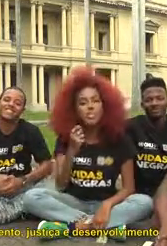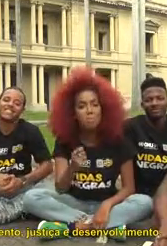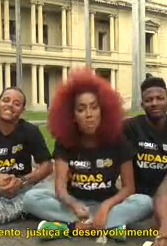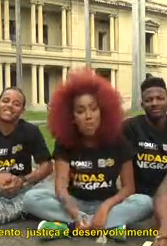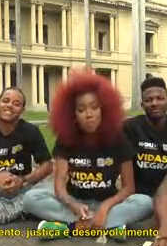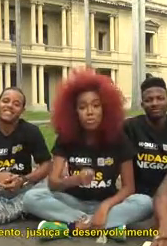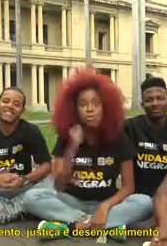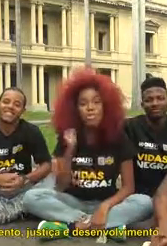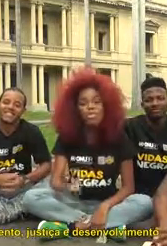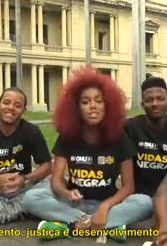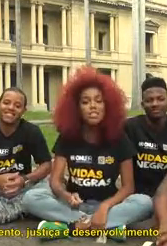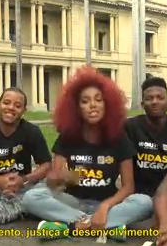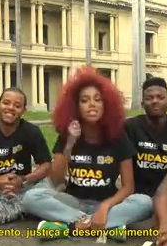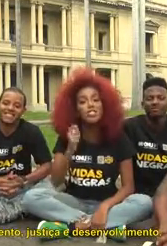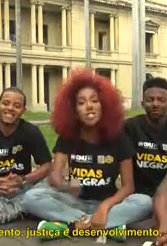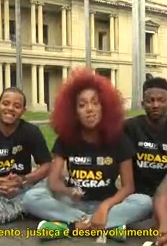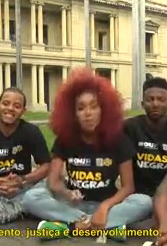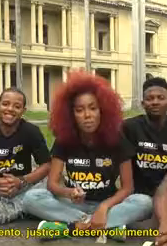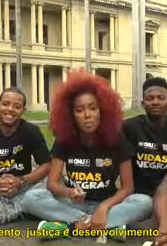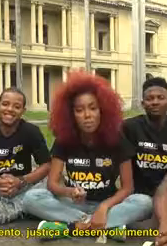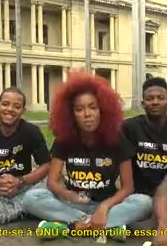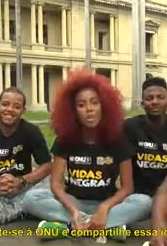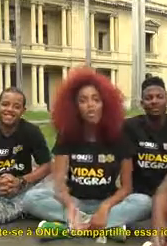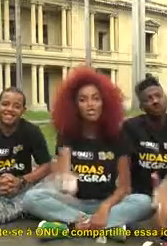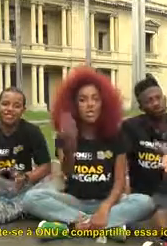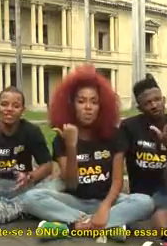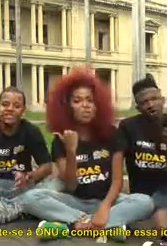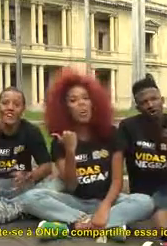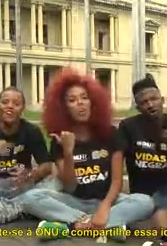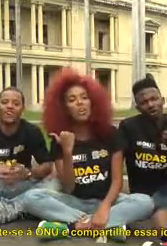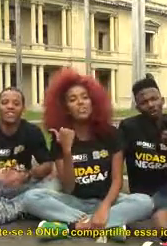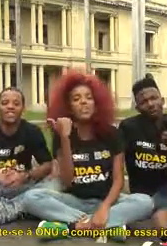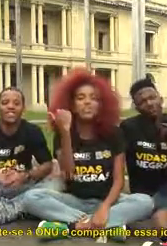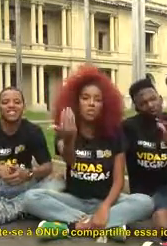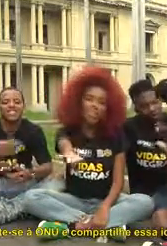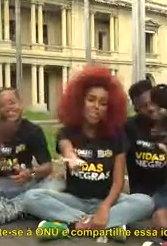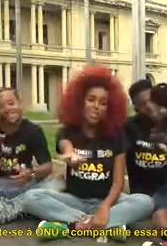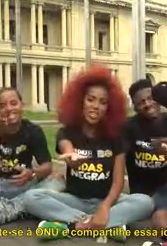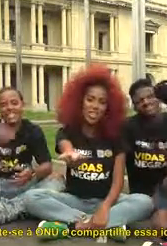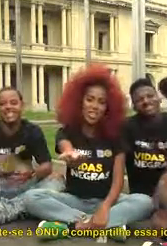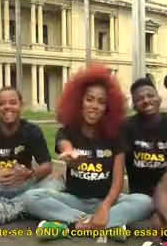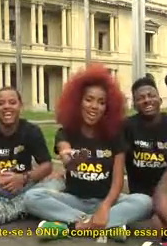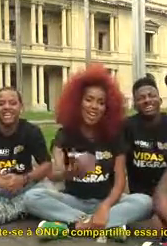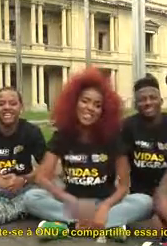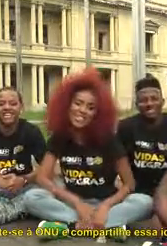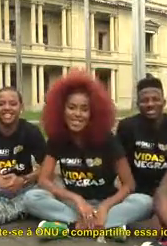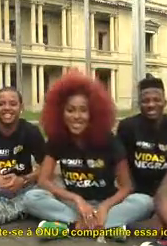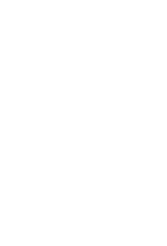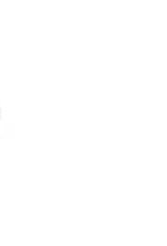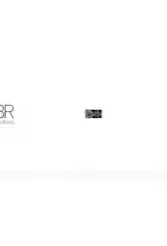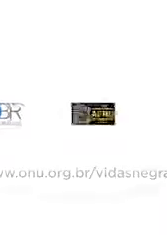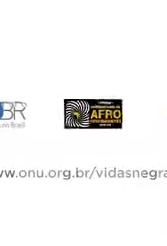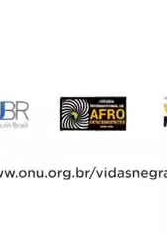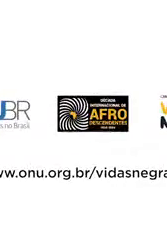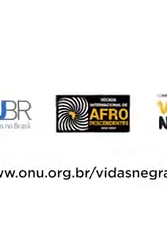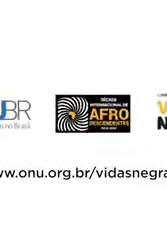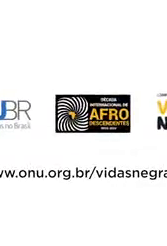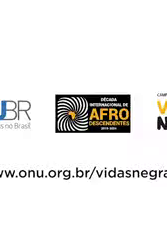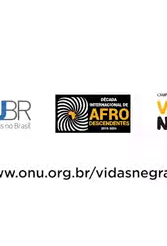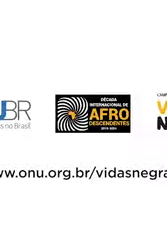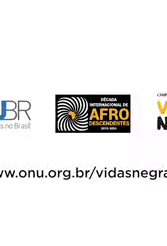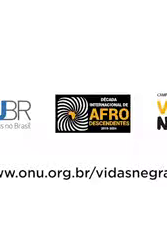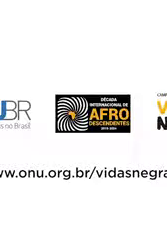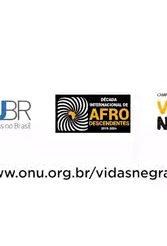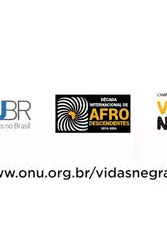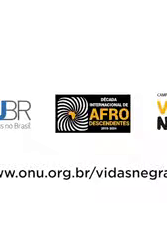Pelo reconhecimento, justiça e desenvolvimento. Junte-se à ONU e compartilhe essa ideia.